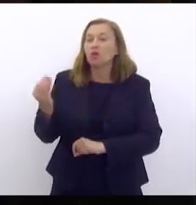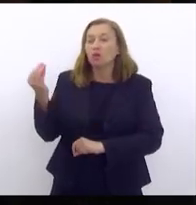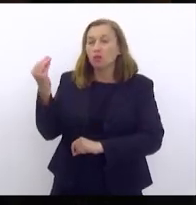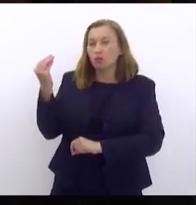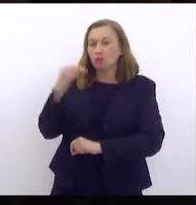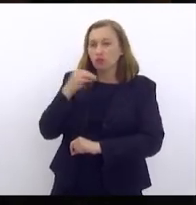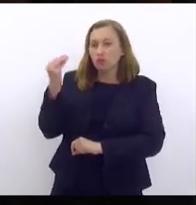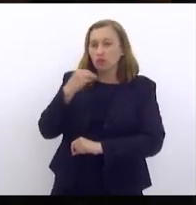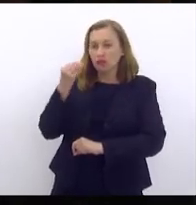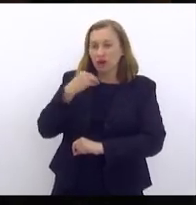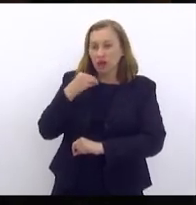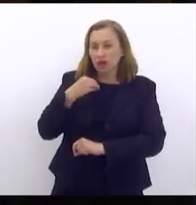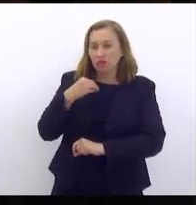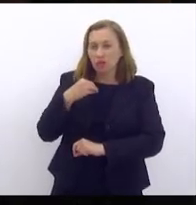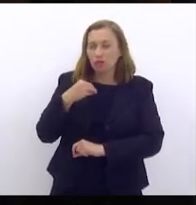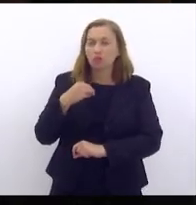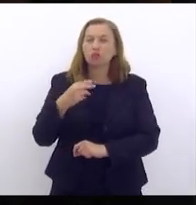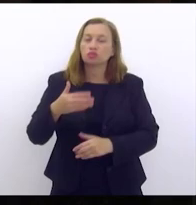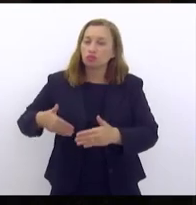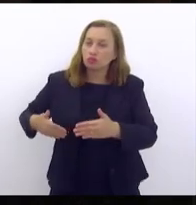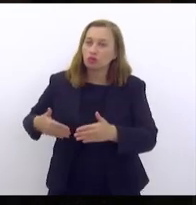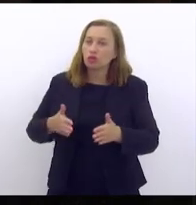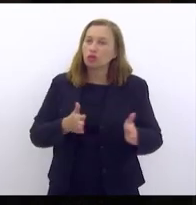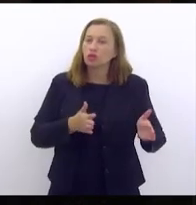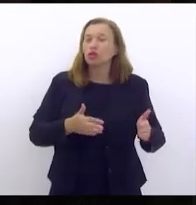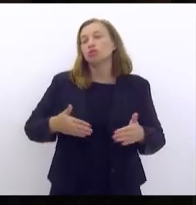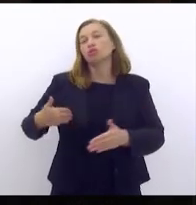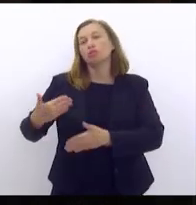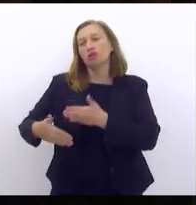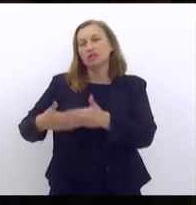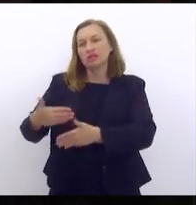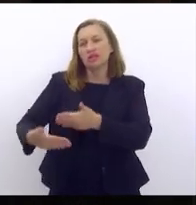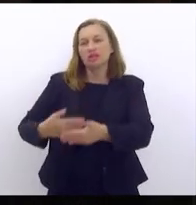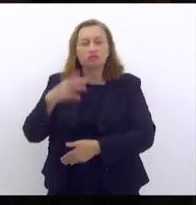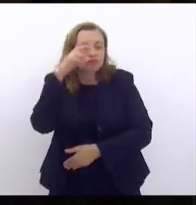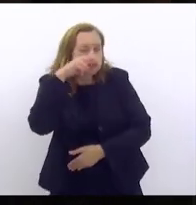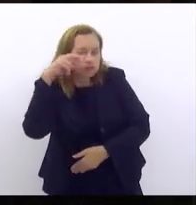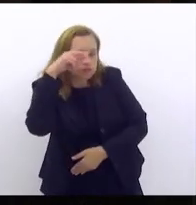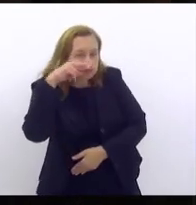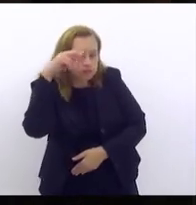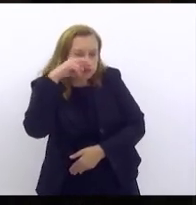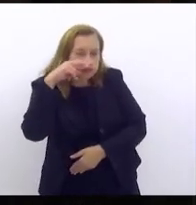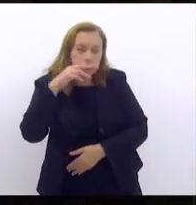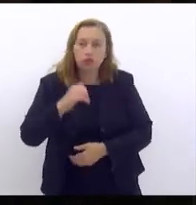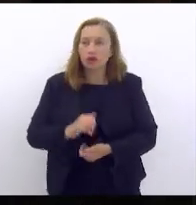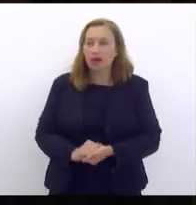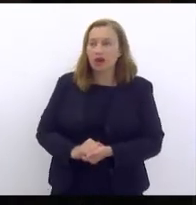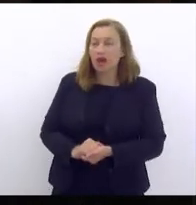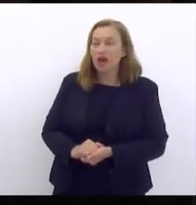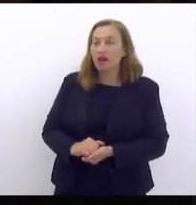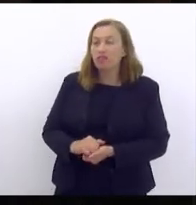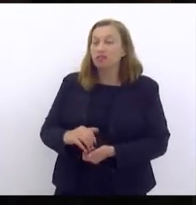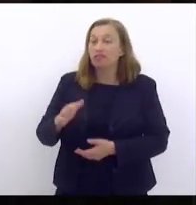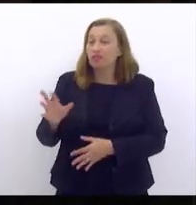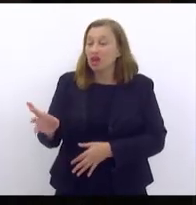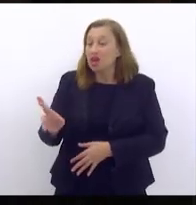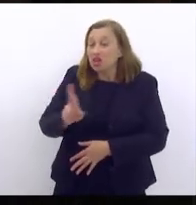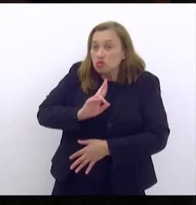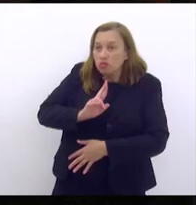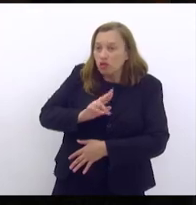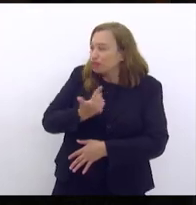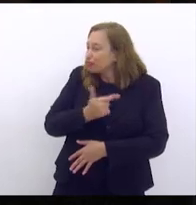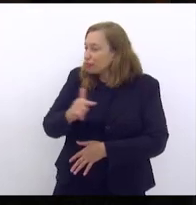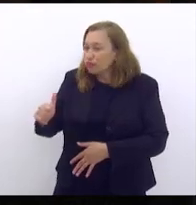de investigação que garanta que essas famílias tenham um mínimo de retorno do próprio Estado, que garanta